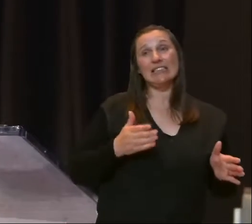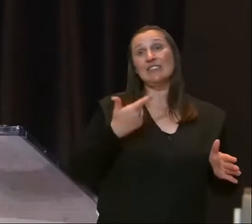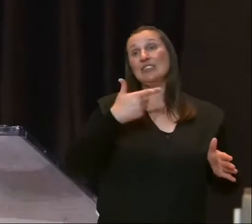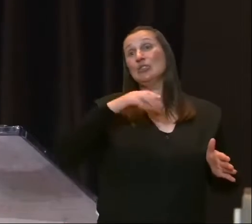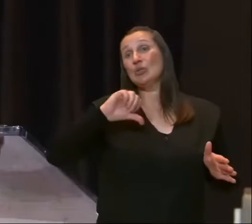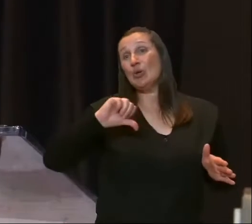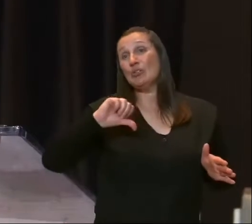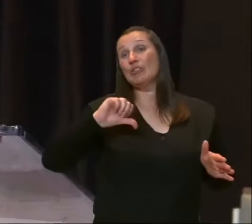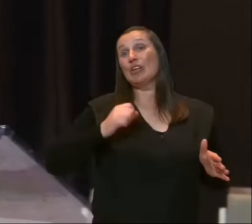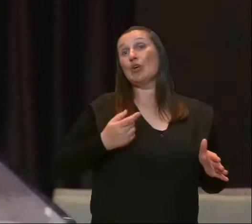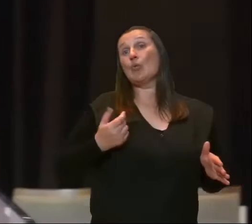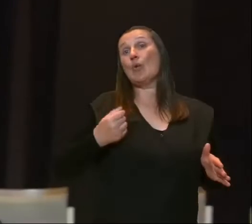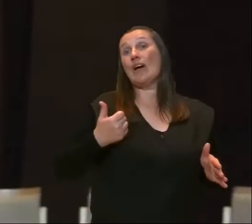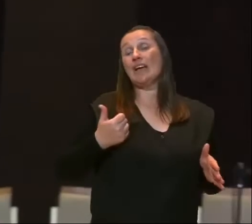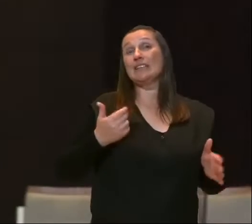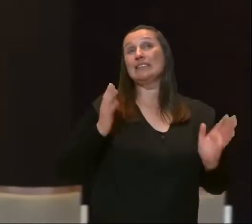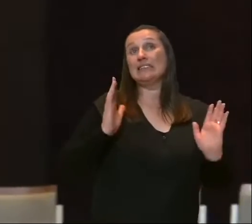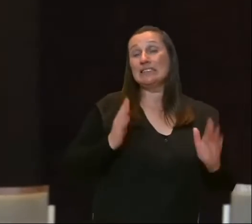casar.